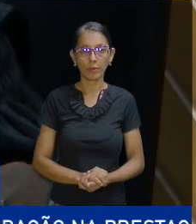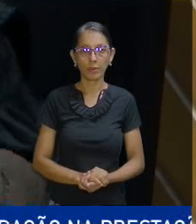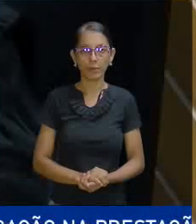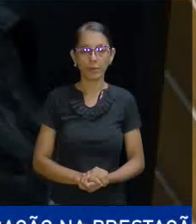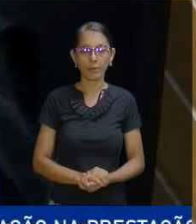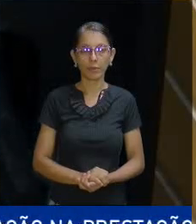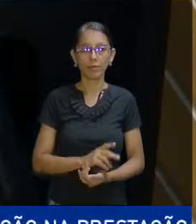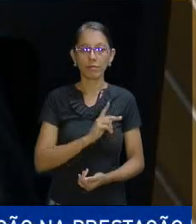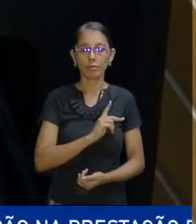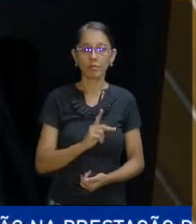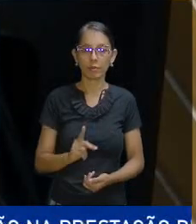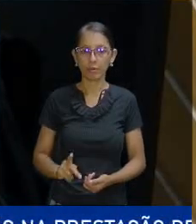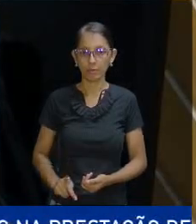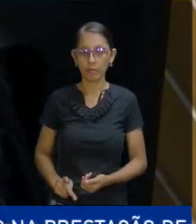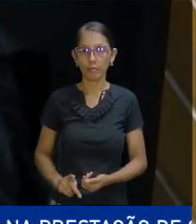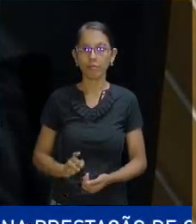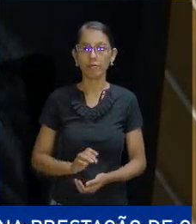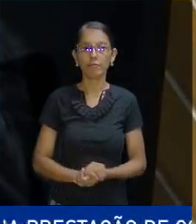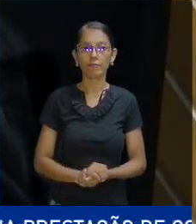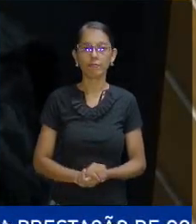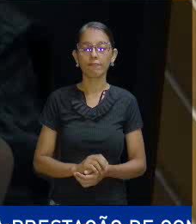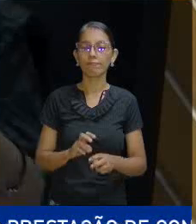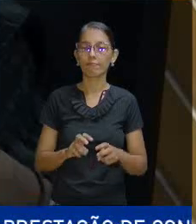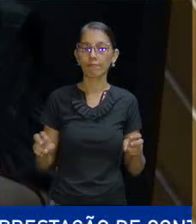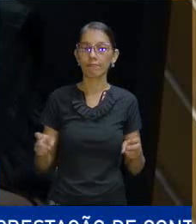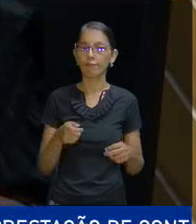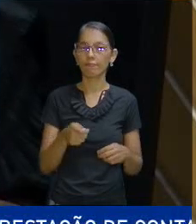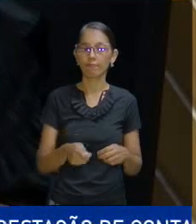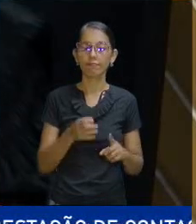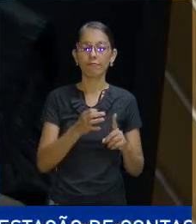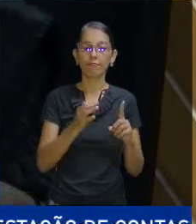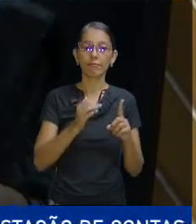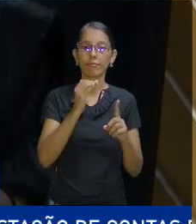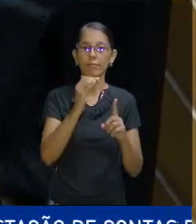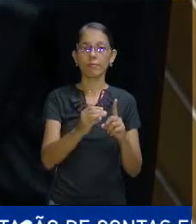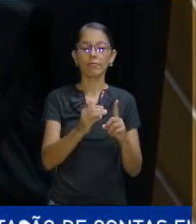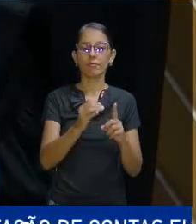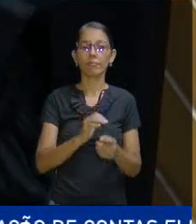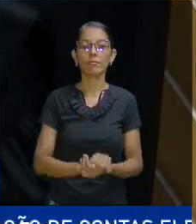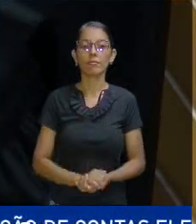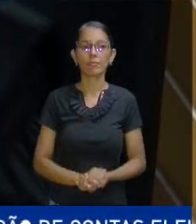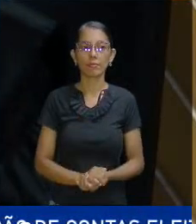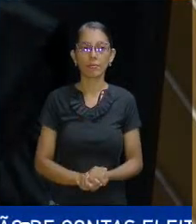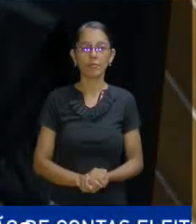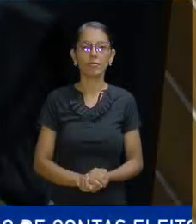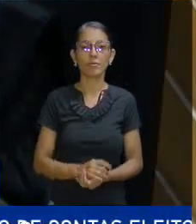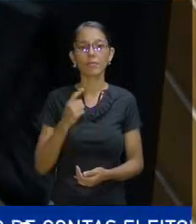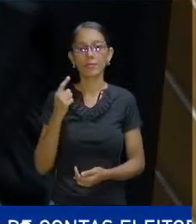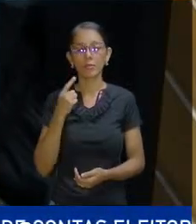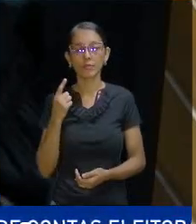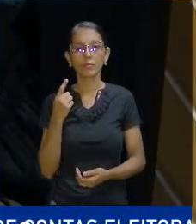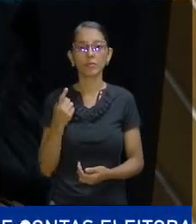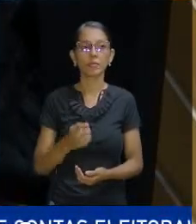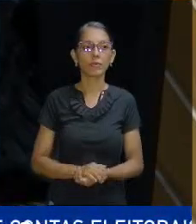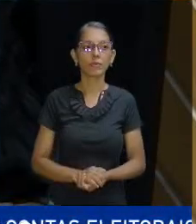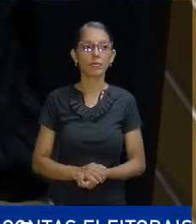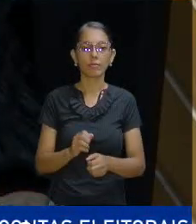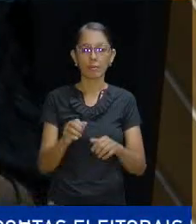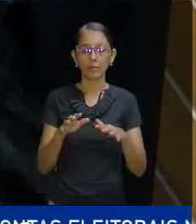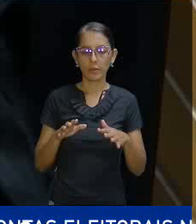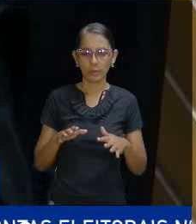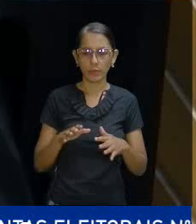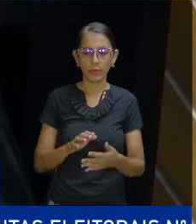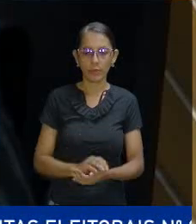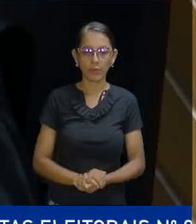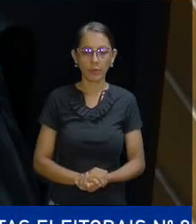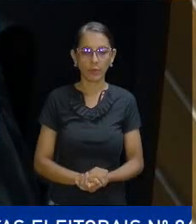Presidente, eminentes pares, doutora Procuradora Regional Eleitoral, demais presentes, advogados, eu serventia presente